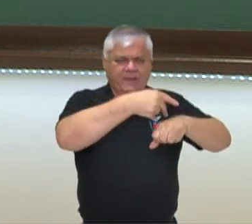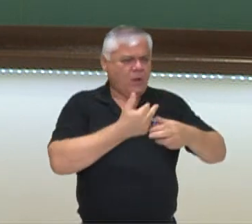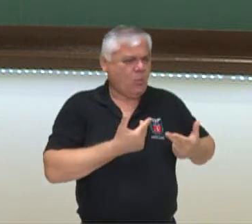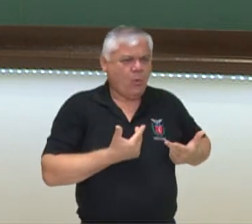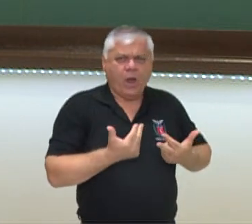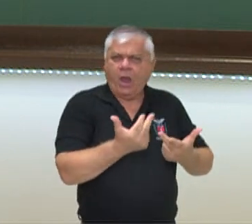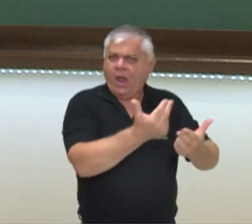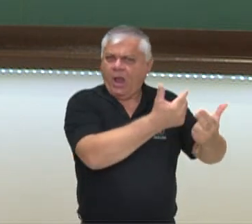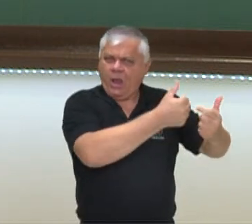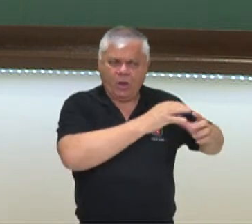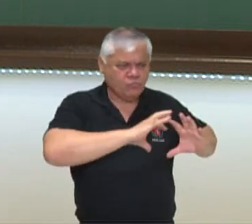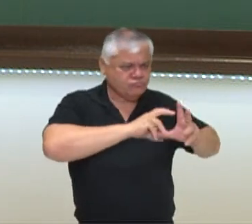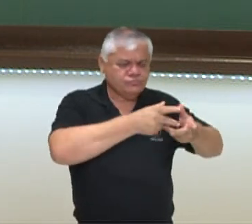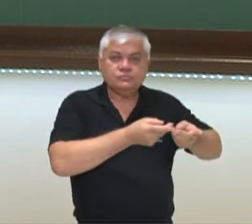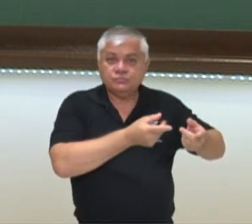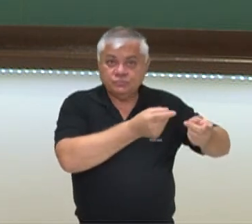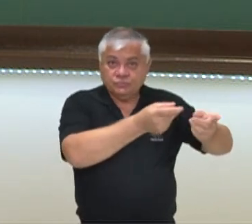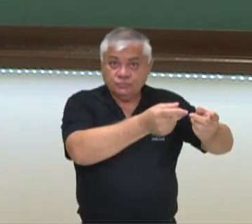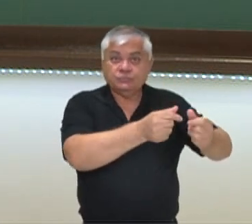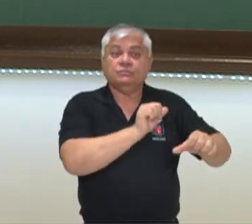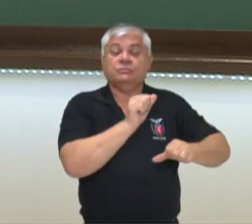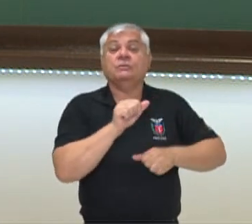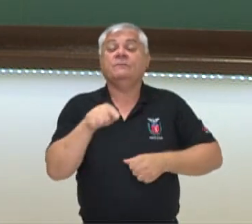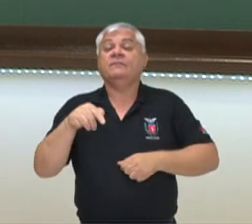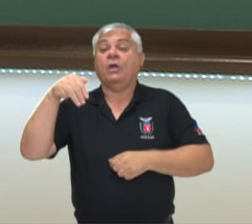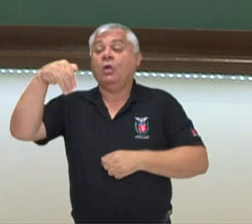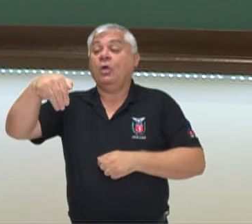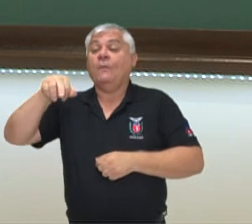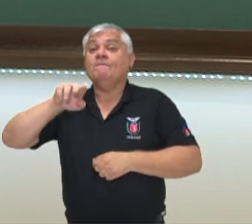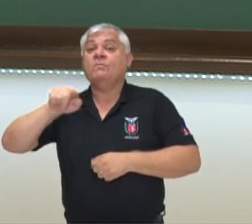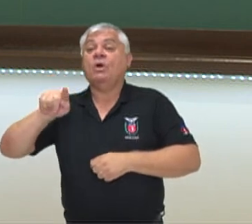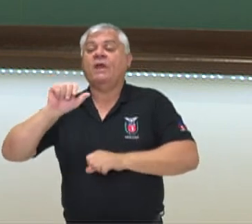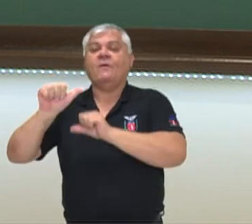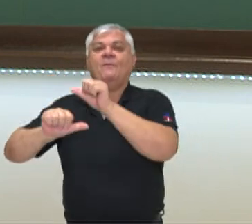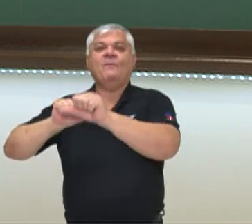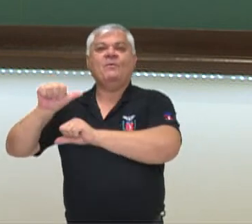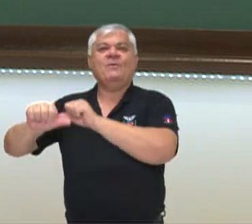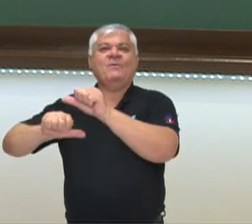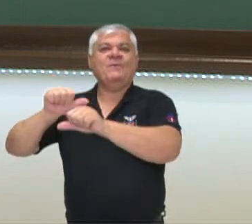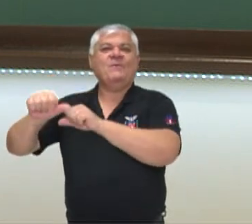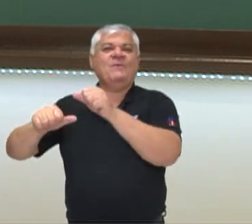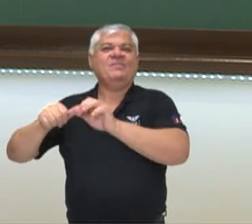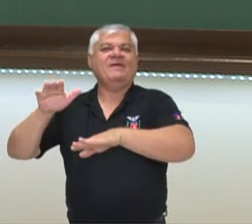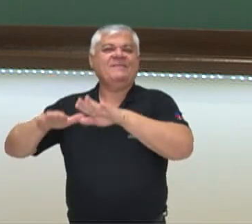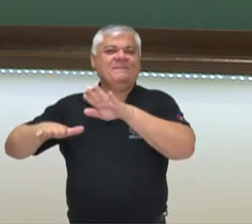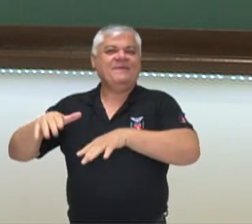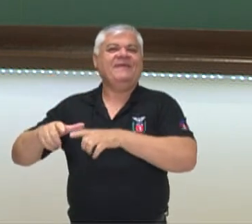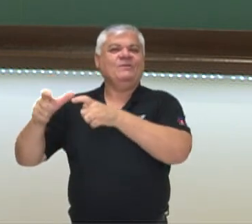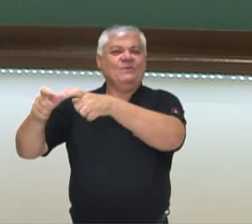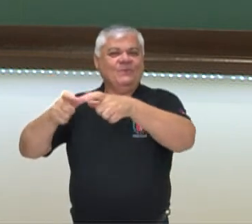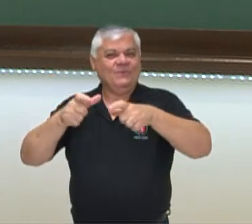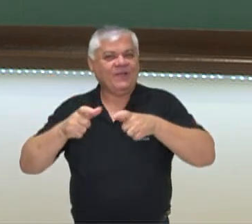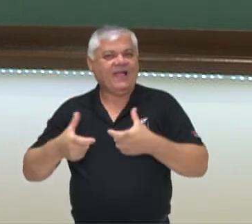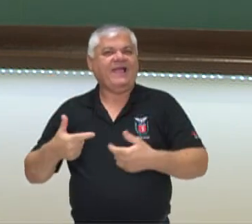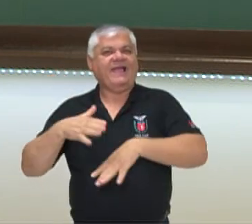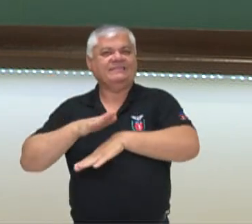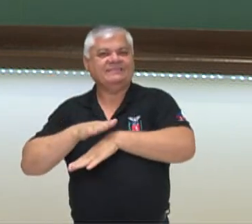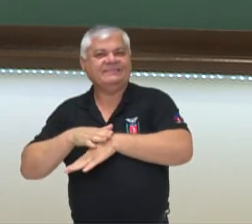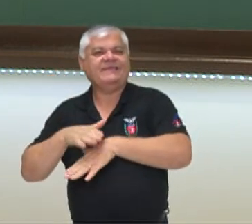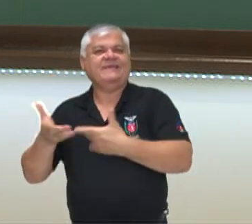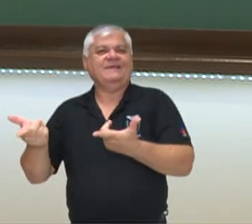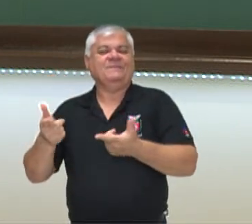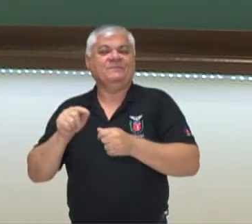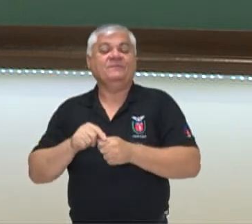de um caráter pessoal, e ela muda de acordo com o tempo e com o espaço. E a gente concluiu, né, falando aí das técnicas